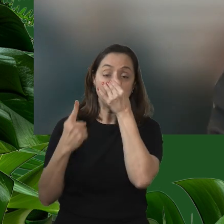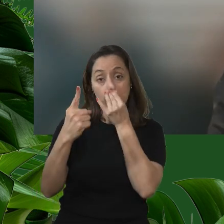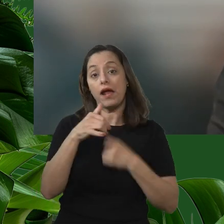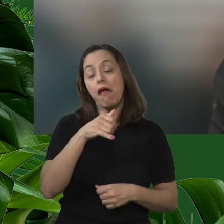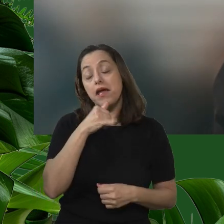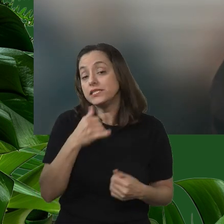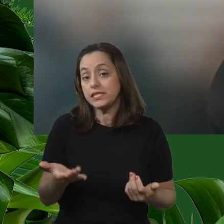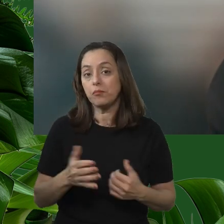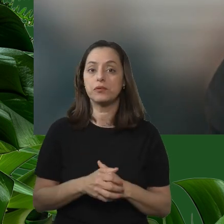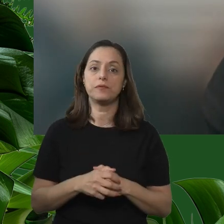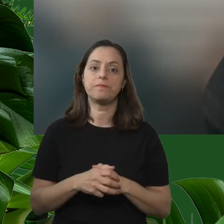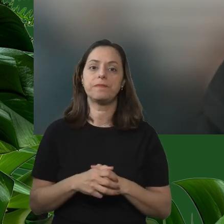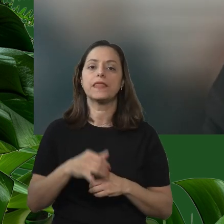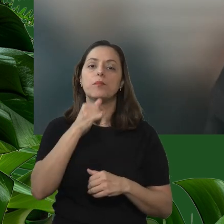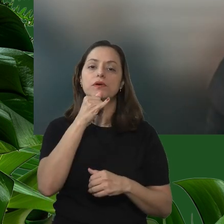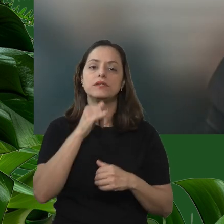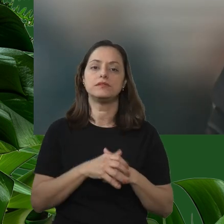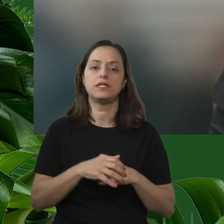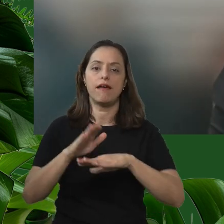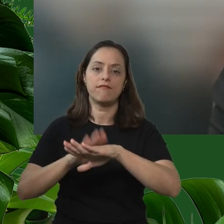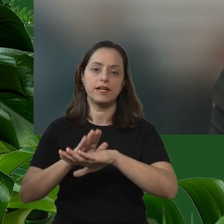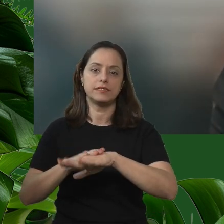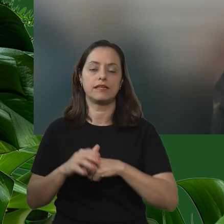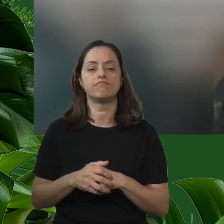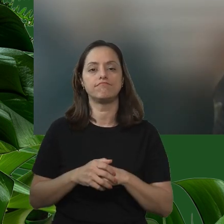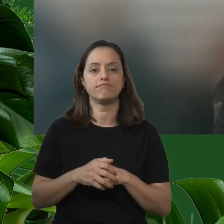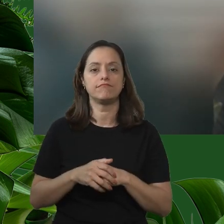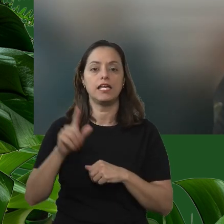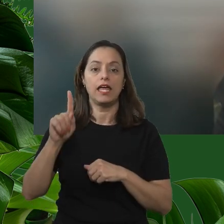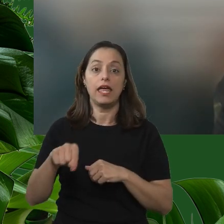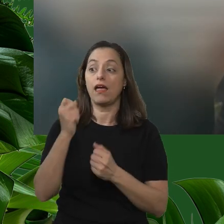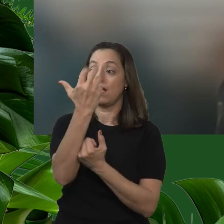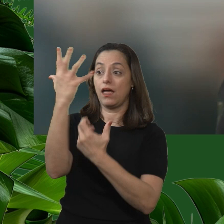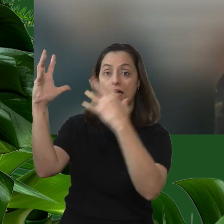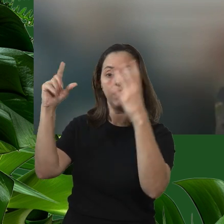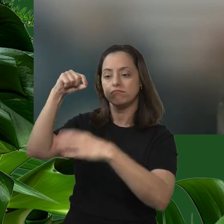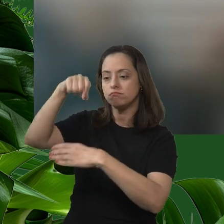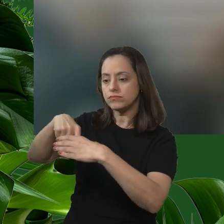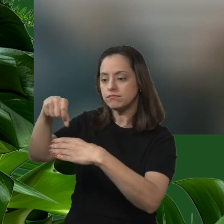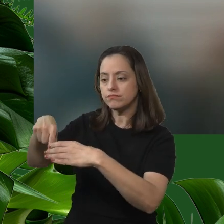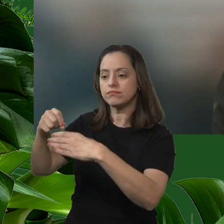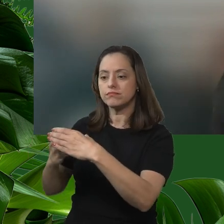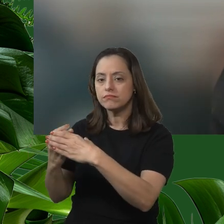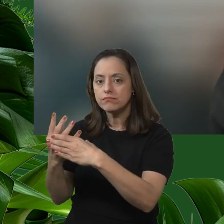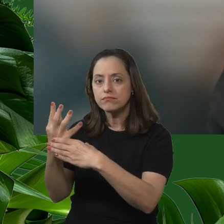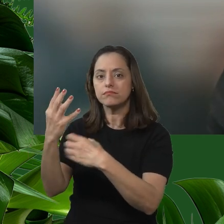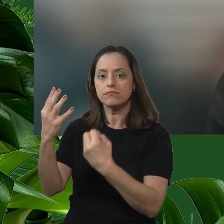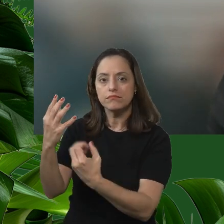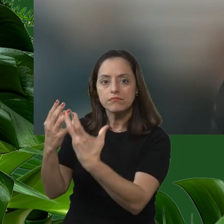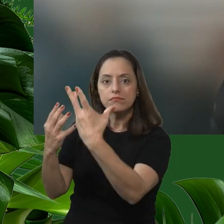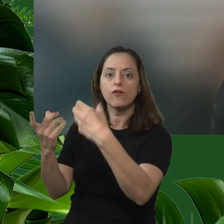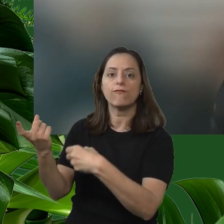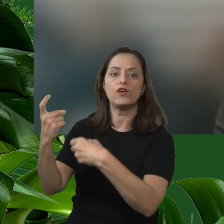né, a gente tem, por exemplo, ações de restauração e recuperação de áreas degradadas. Então, estamos recuperando áreas